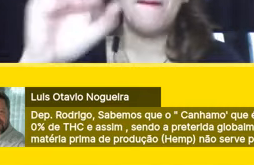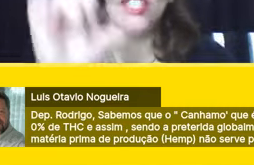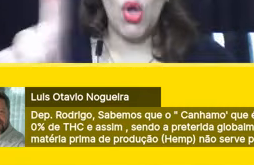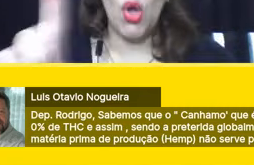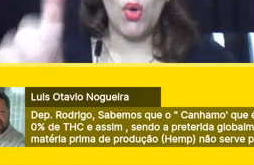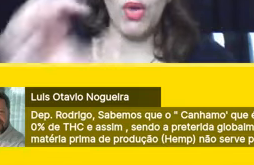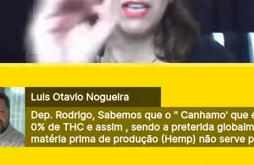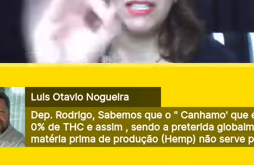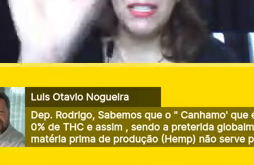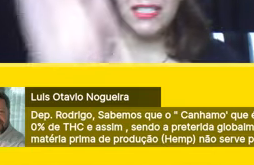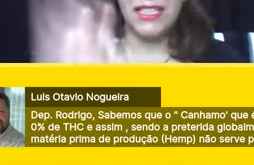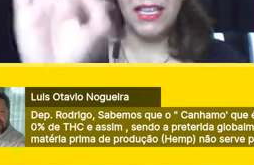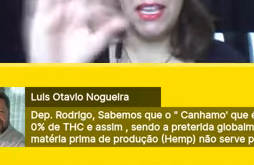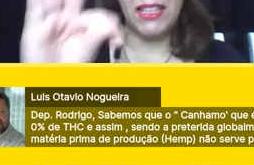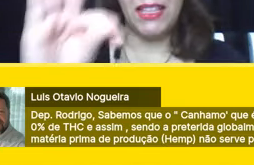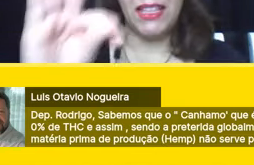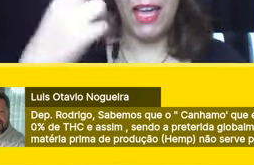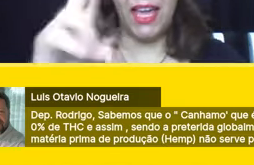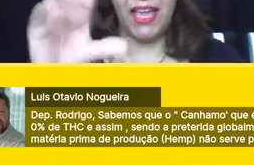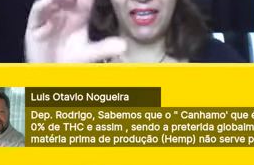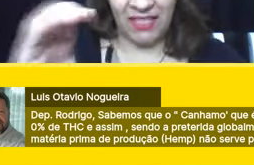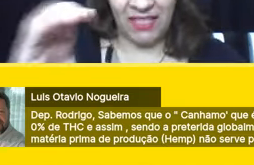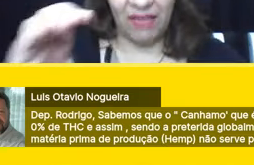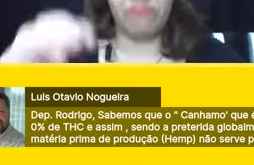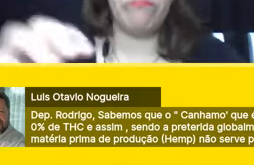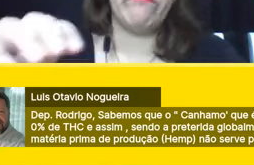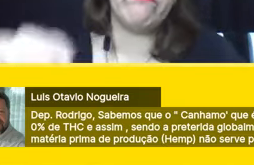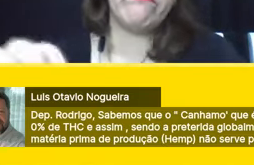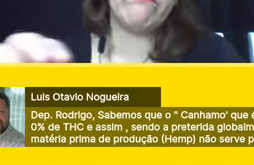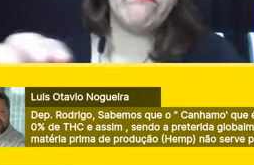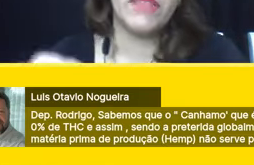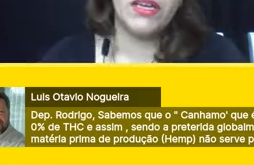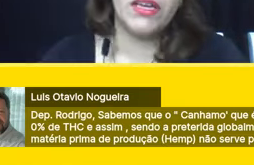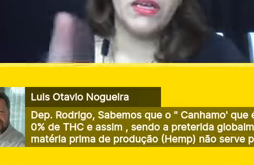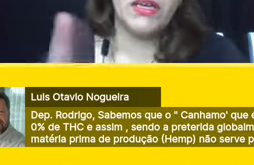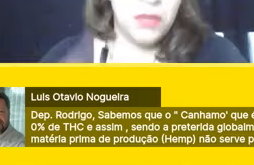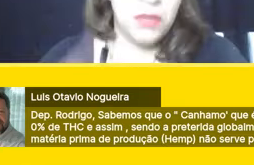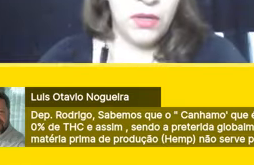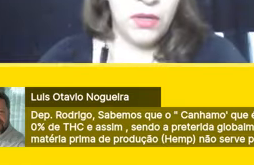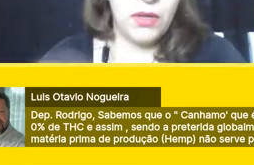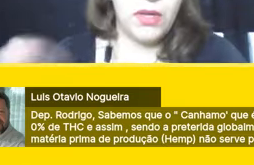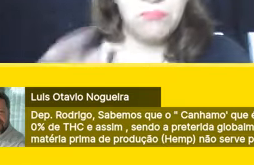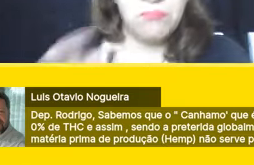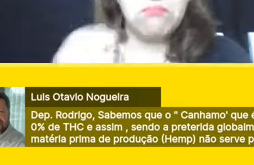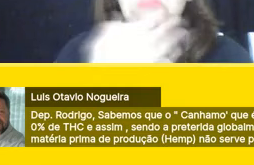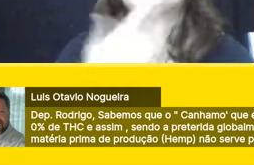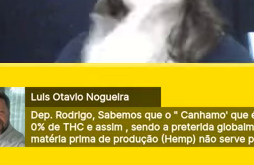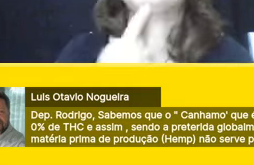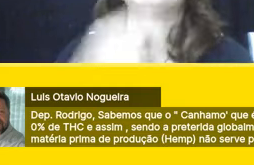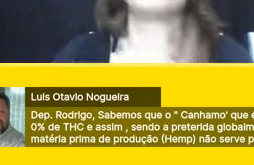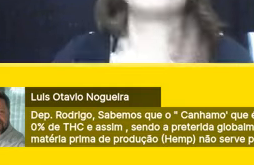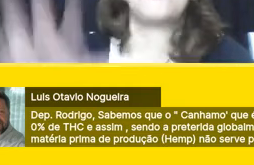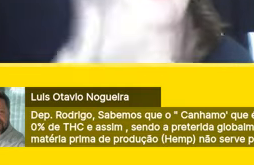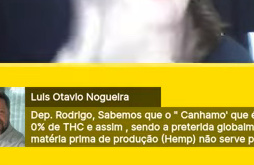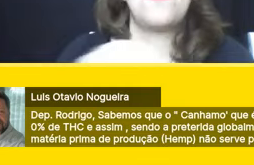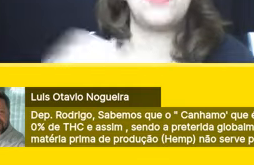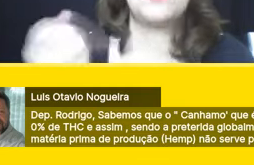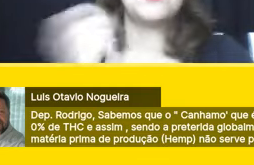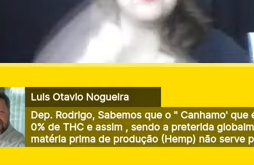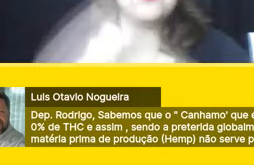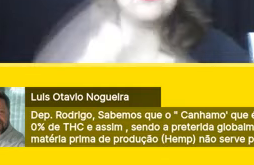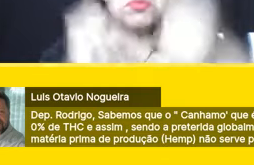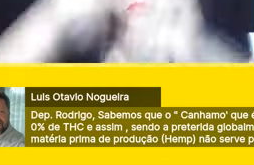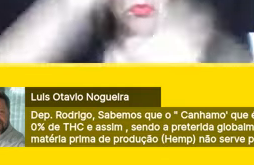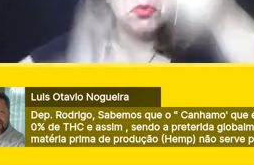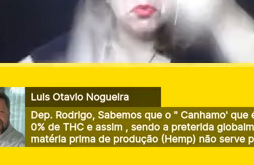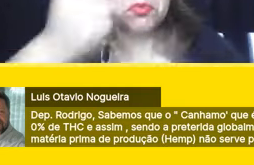de THC, Ah, que pera. e assim sendo, a preterida globalmente pelas indústrias